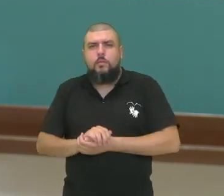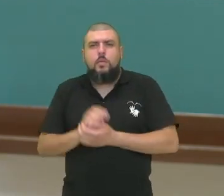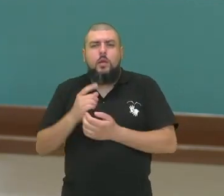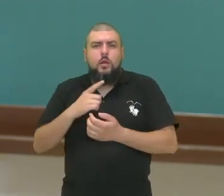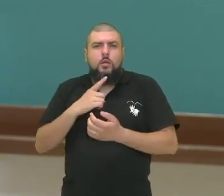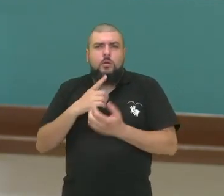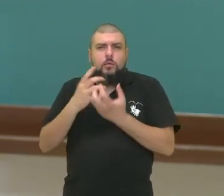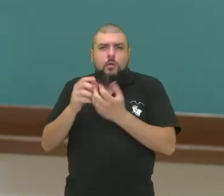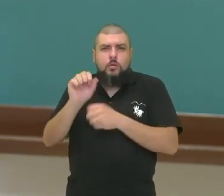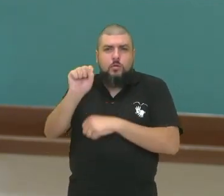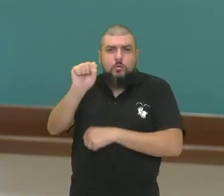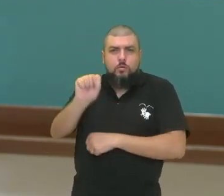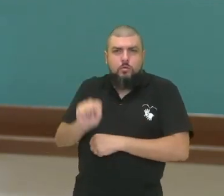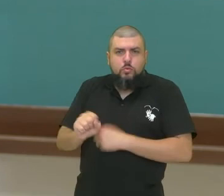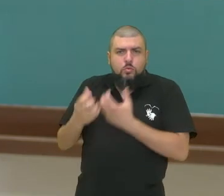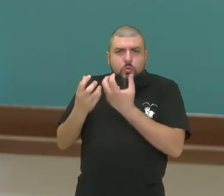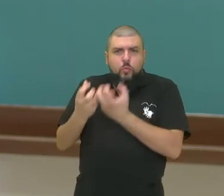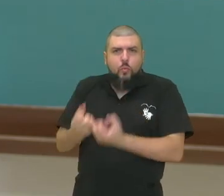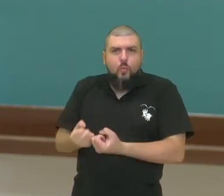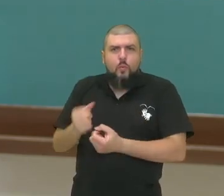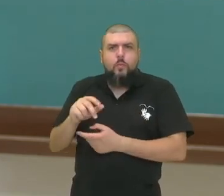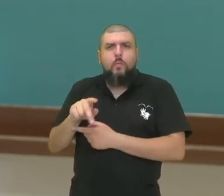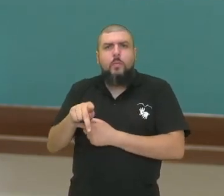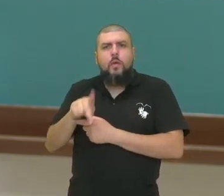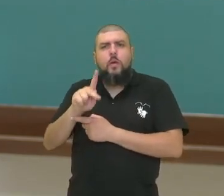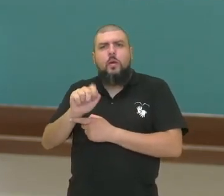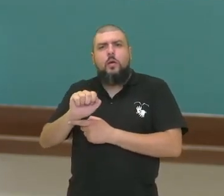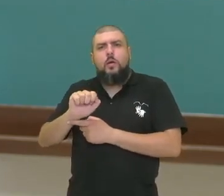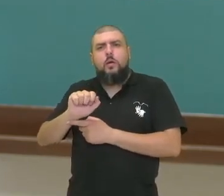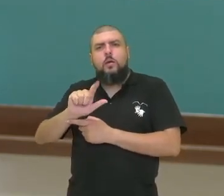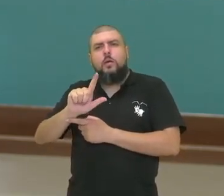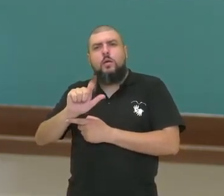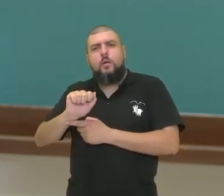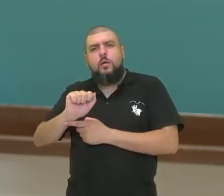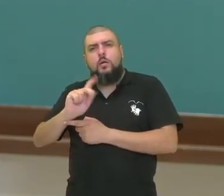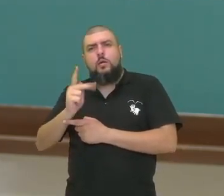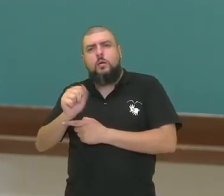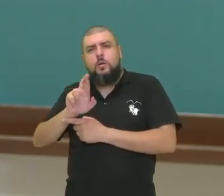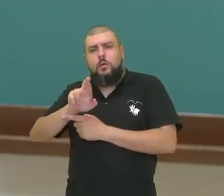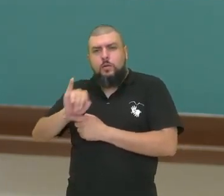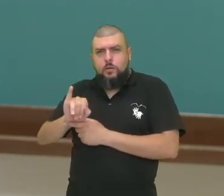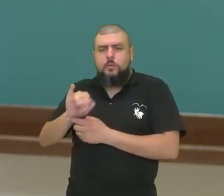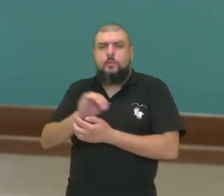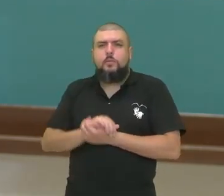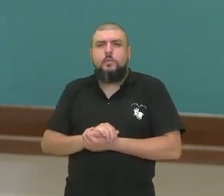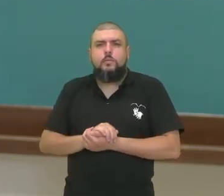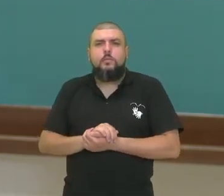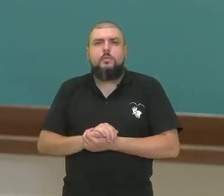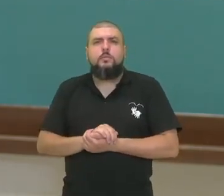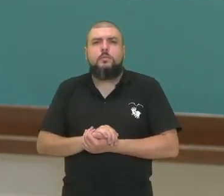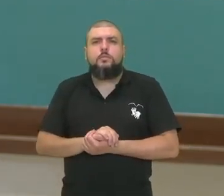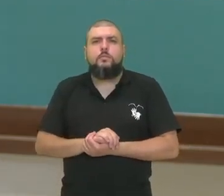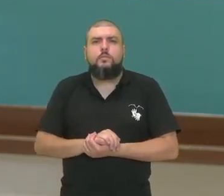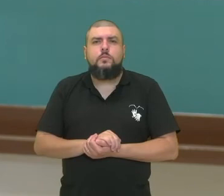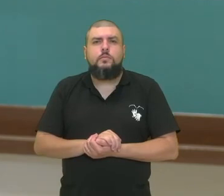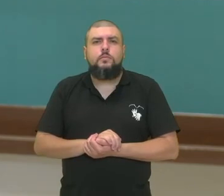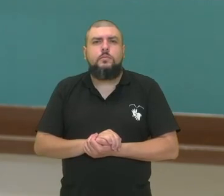ao sul, e aqui a bacia do rio Congo, formando então duas depressões na